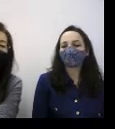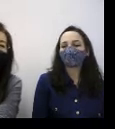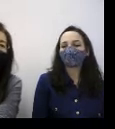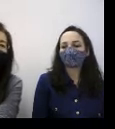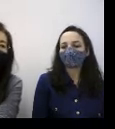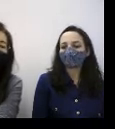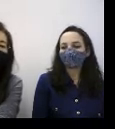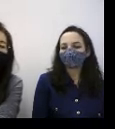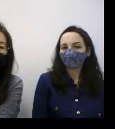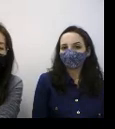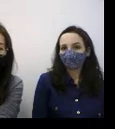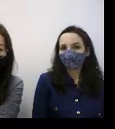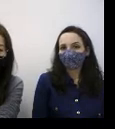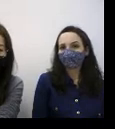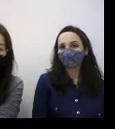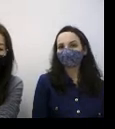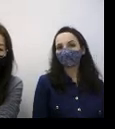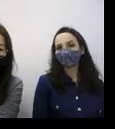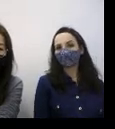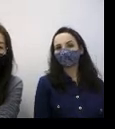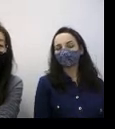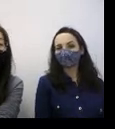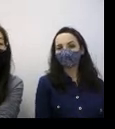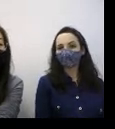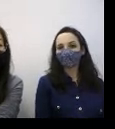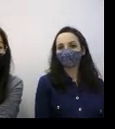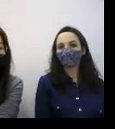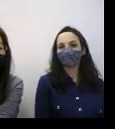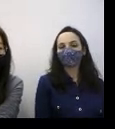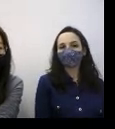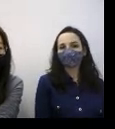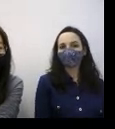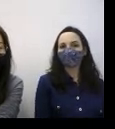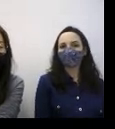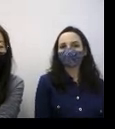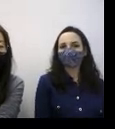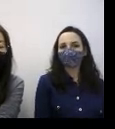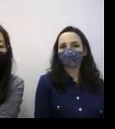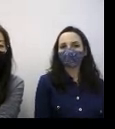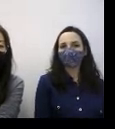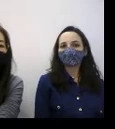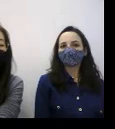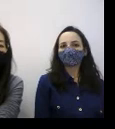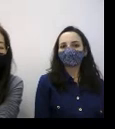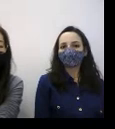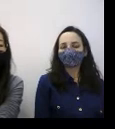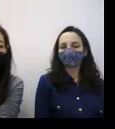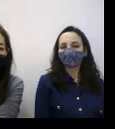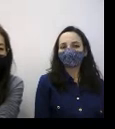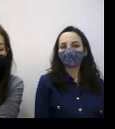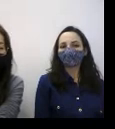diferente entrar na nossa rotina? A repetição. Então, mesmo